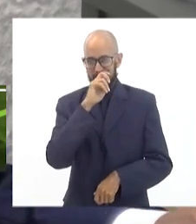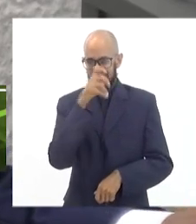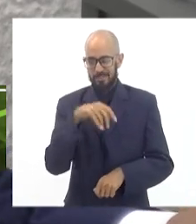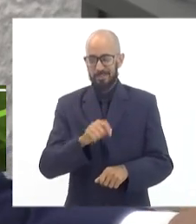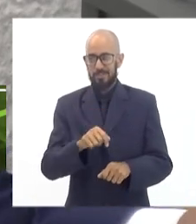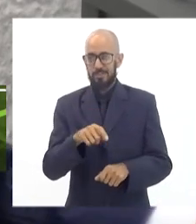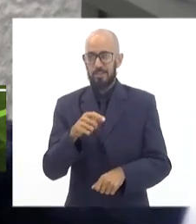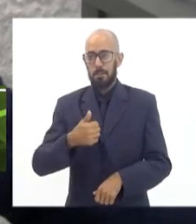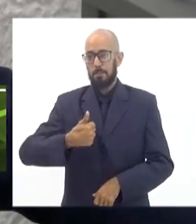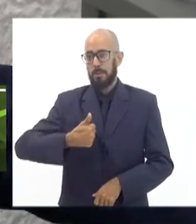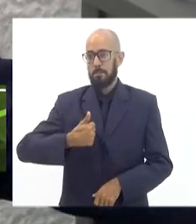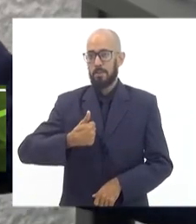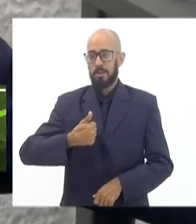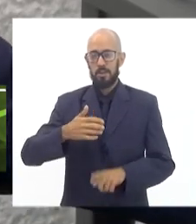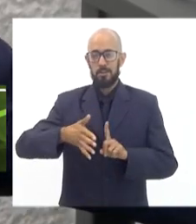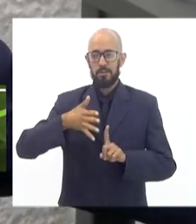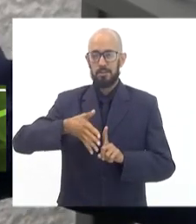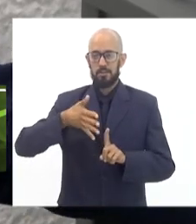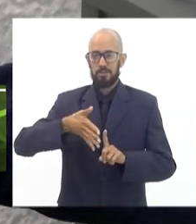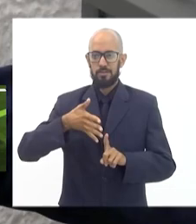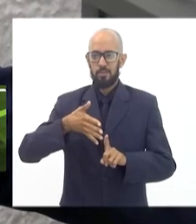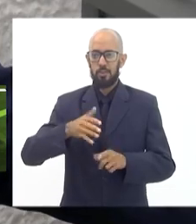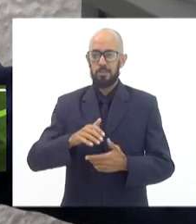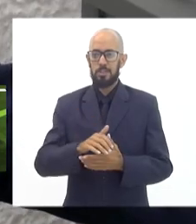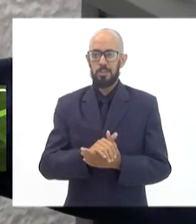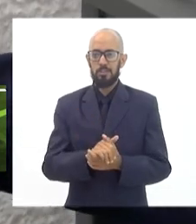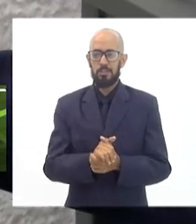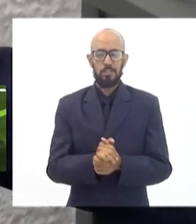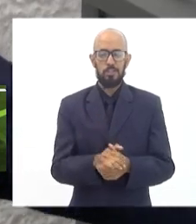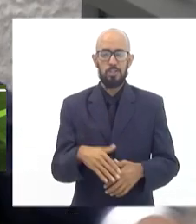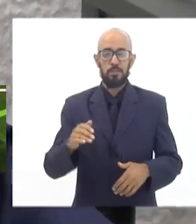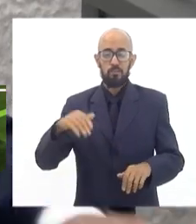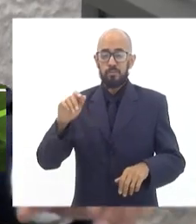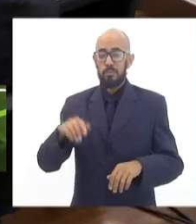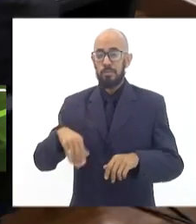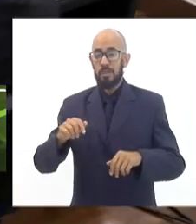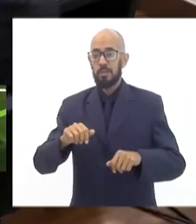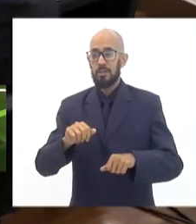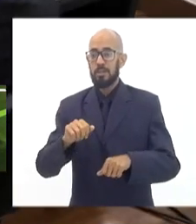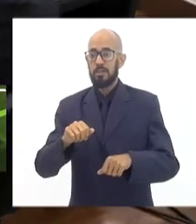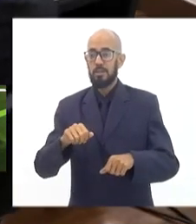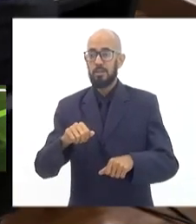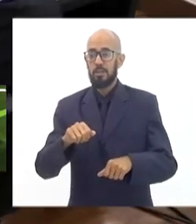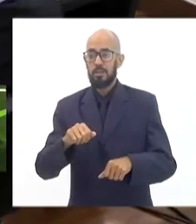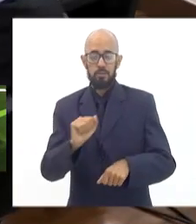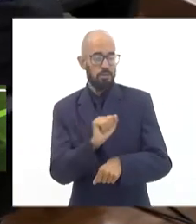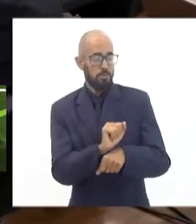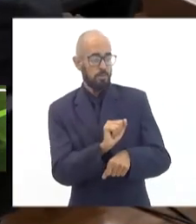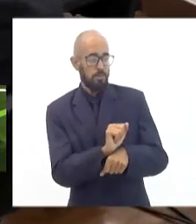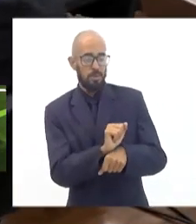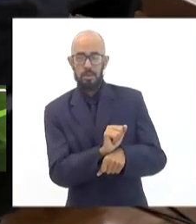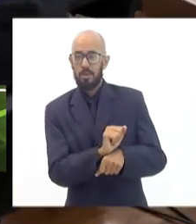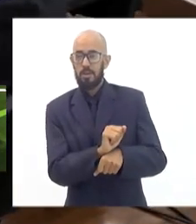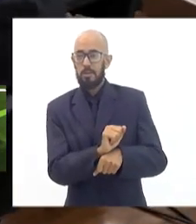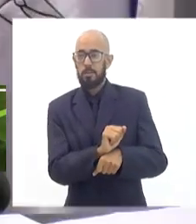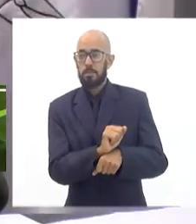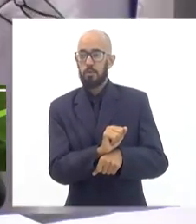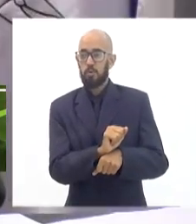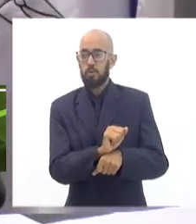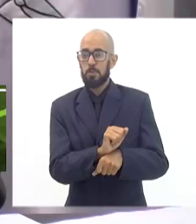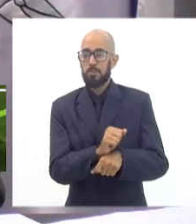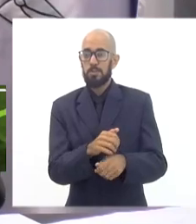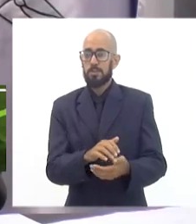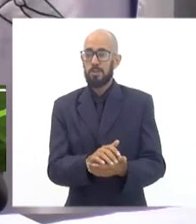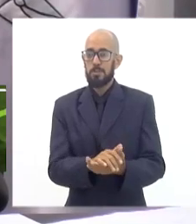participação e eu tô à disposição dos Senhores não deixou aqui abrir um é um